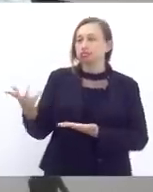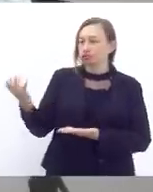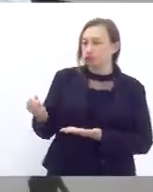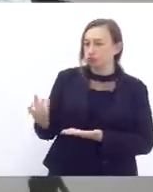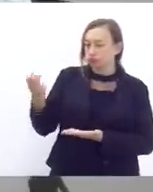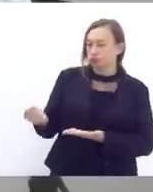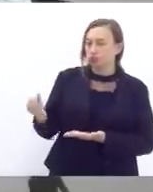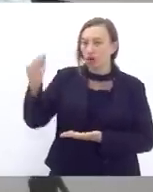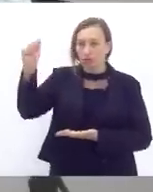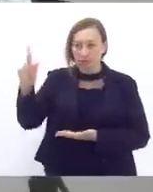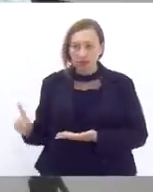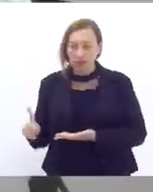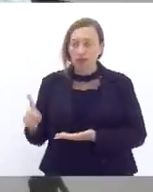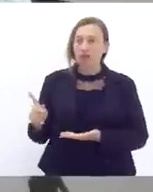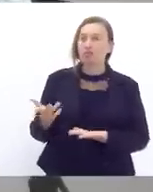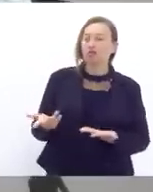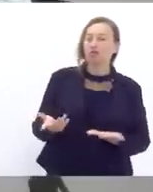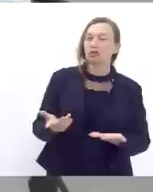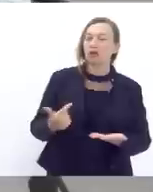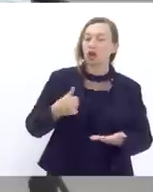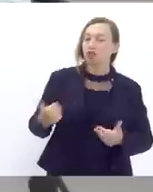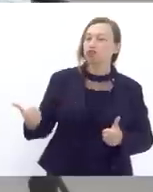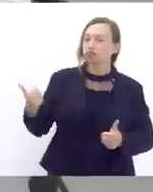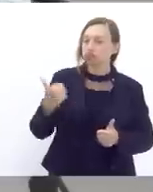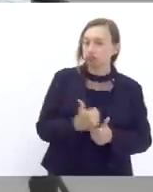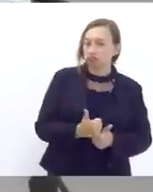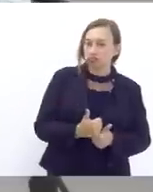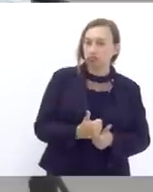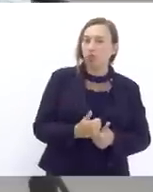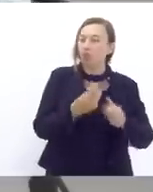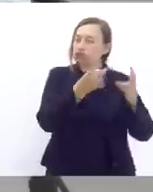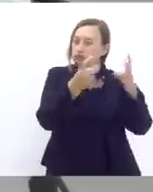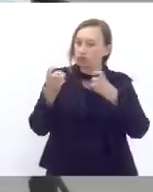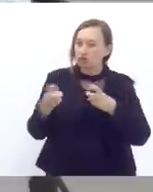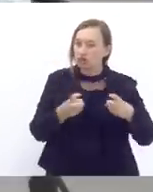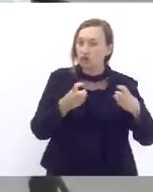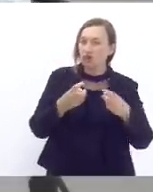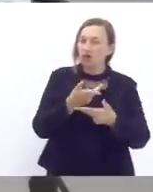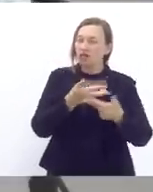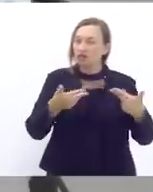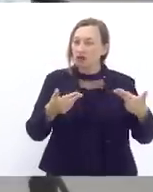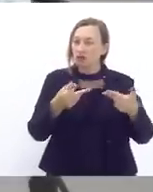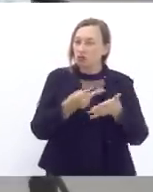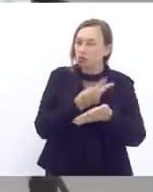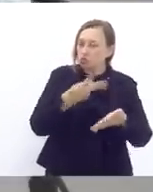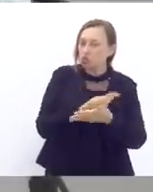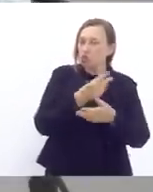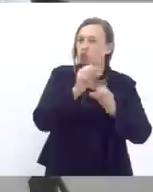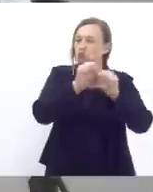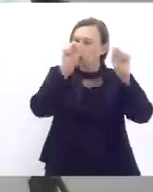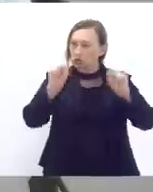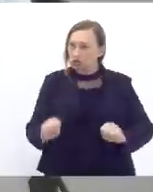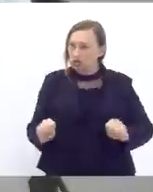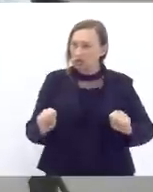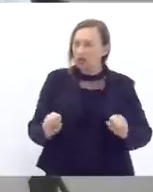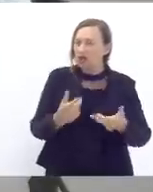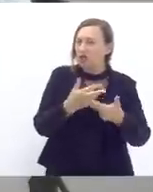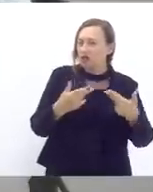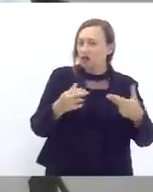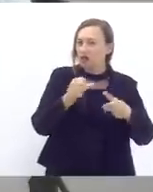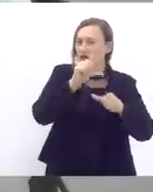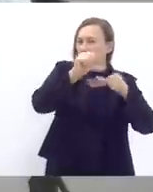claro que desde quando eu assumir nós temos verificado bastante inconstância nos sistemas tem sido feito muita